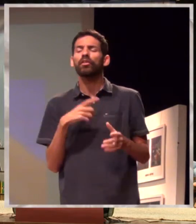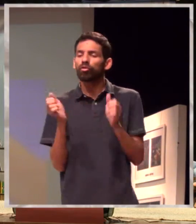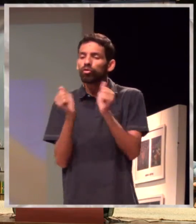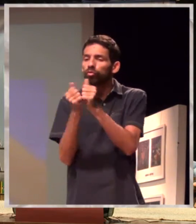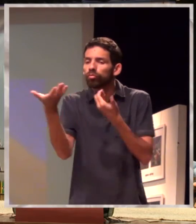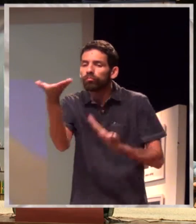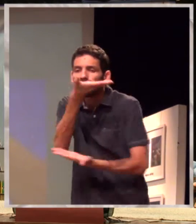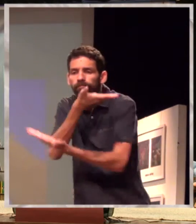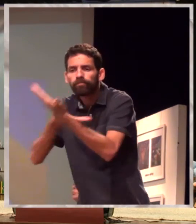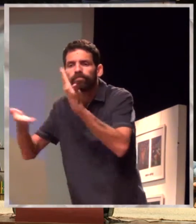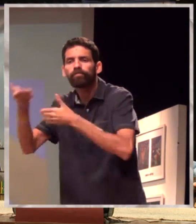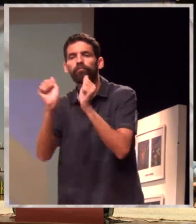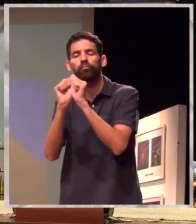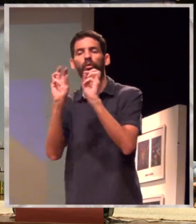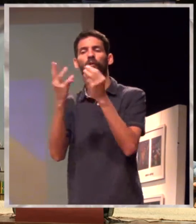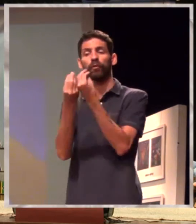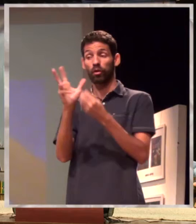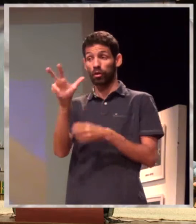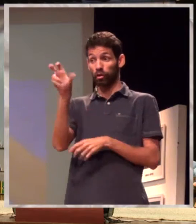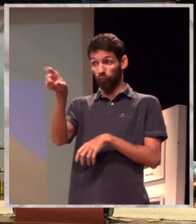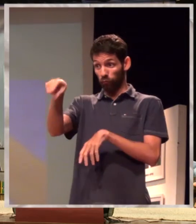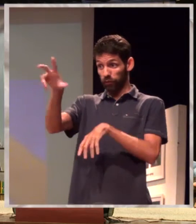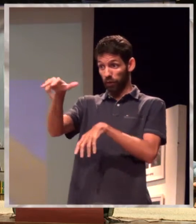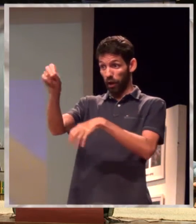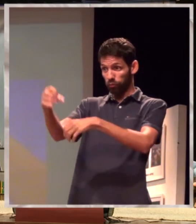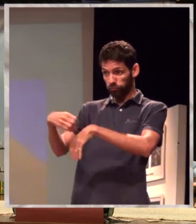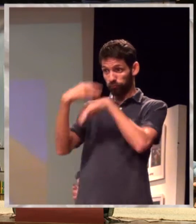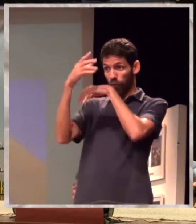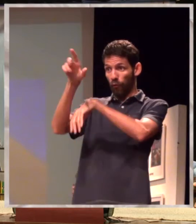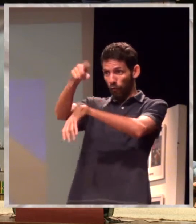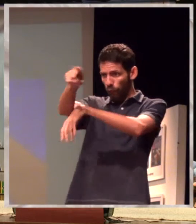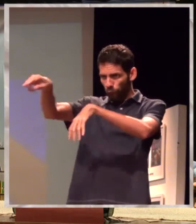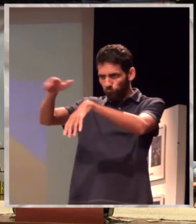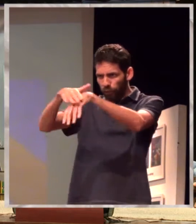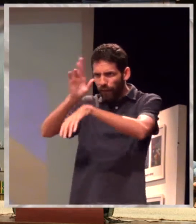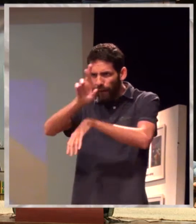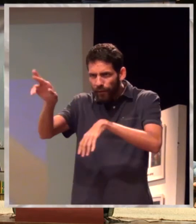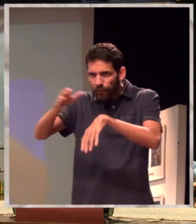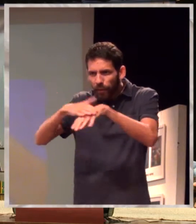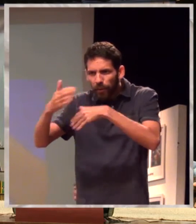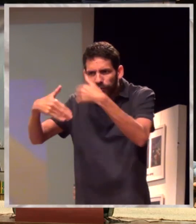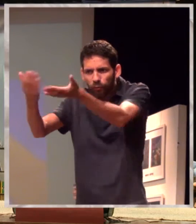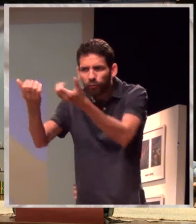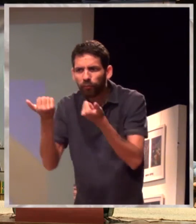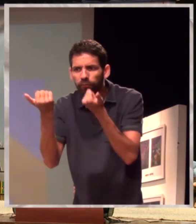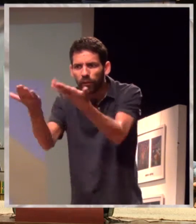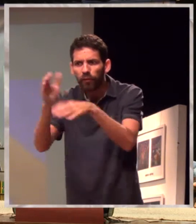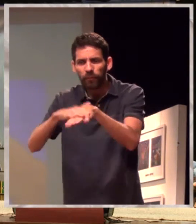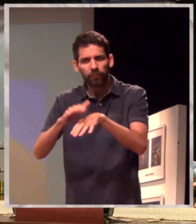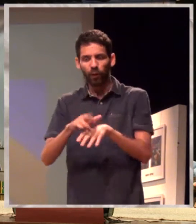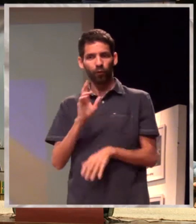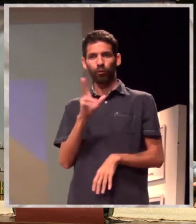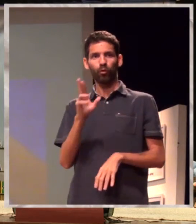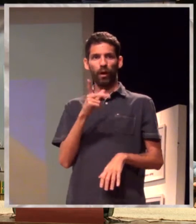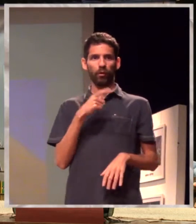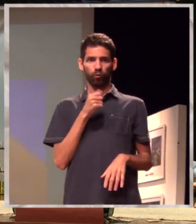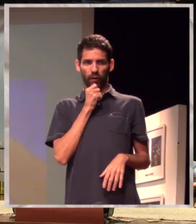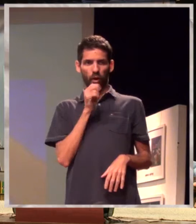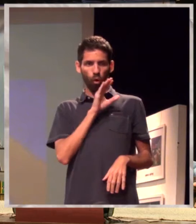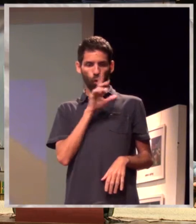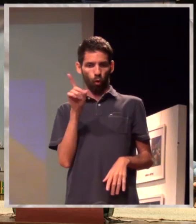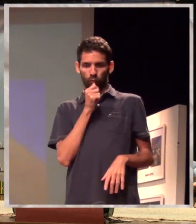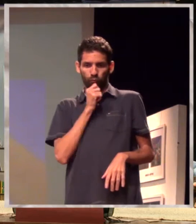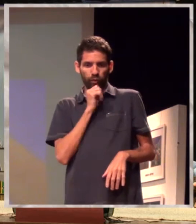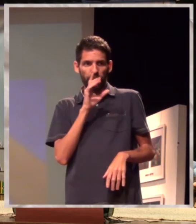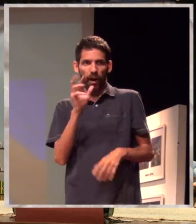junto, né? Em que os alunos seriam responsáveis por esse processo. Quer dizer, que não haveria um coordenador